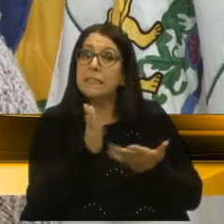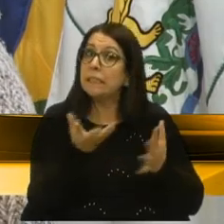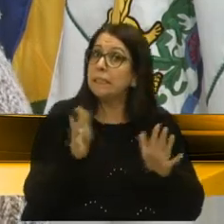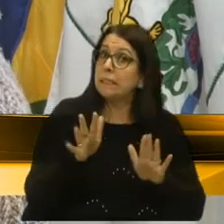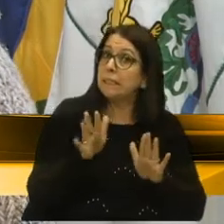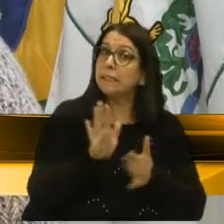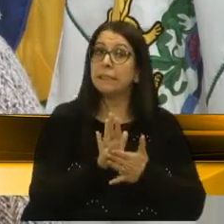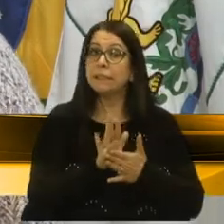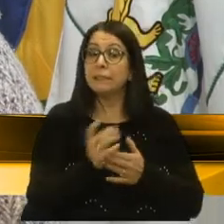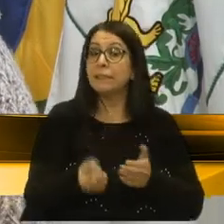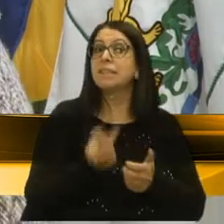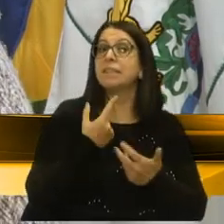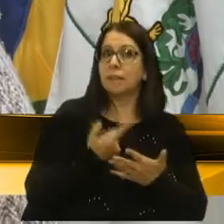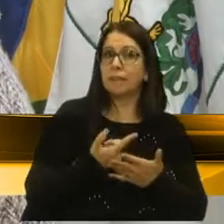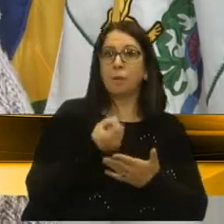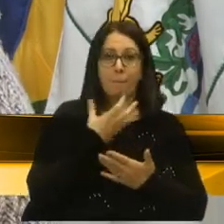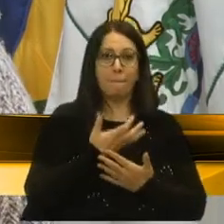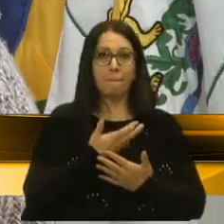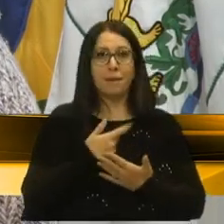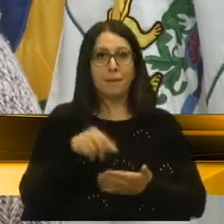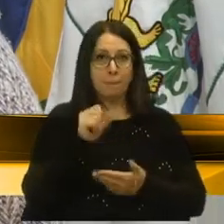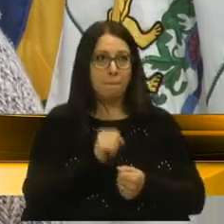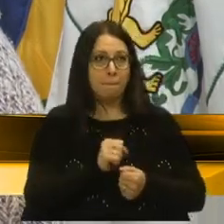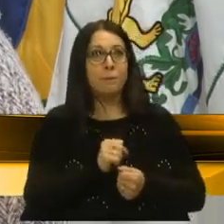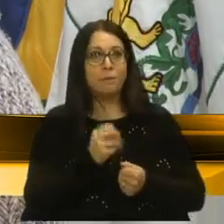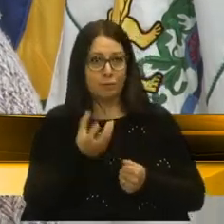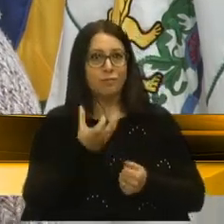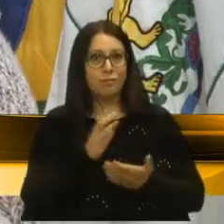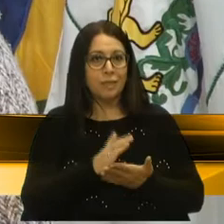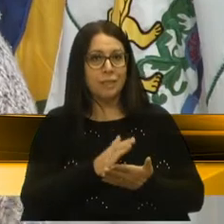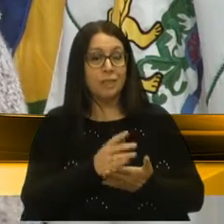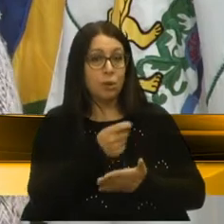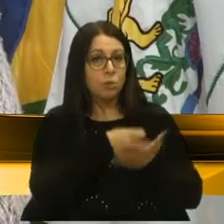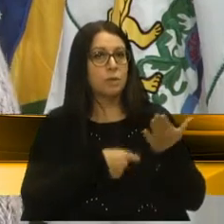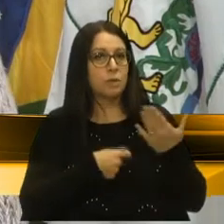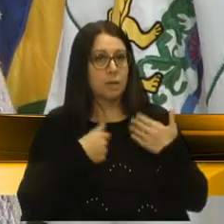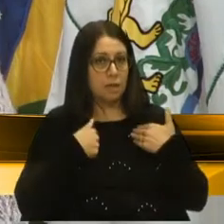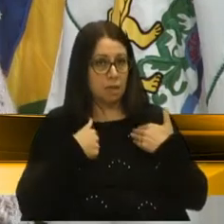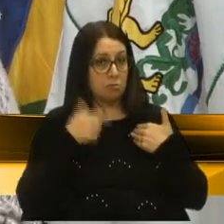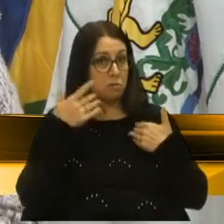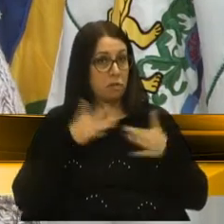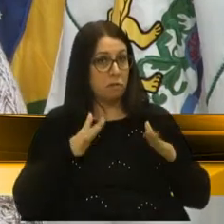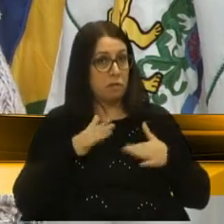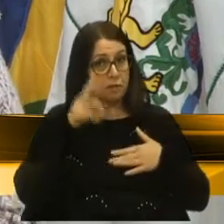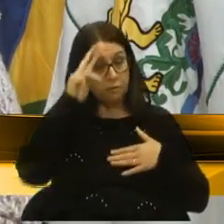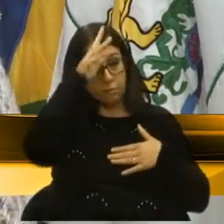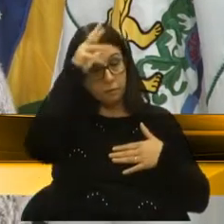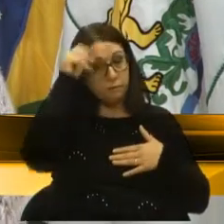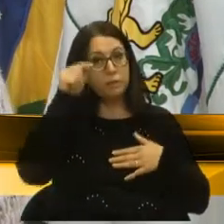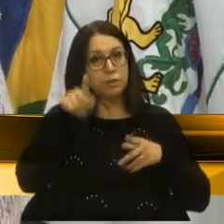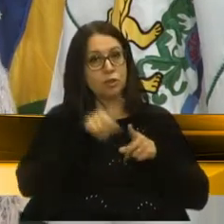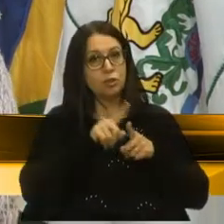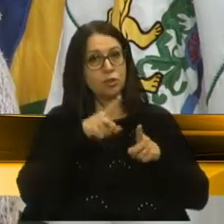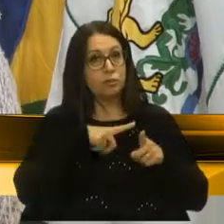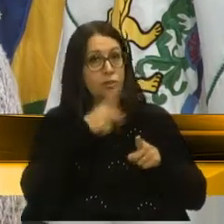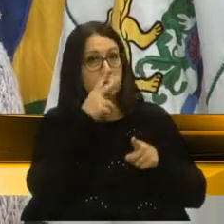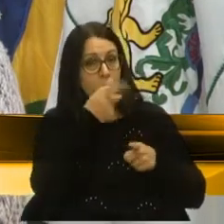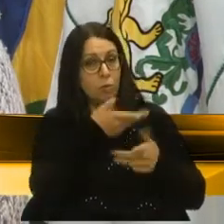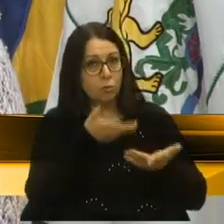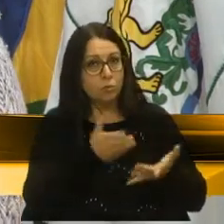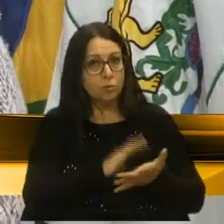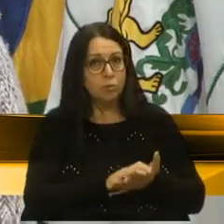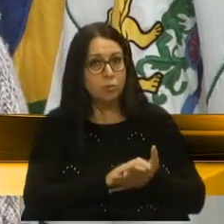meio estranha. Tudo bem, a gente pode querer autorização. Eu, talvez, se fosse prefeita e tivesse nessa